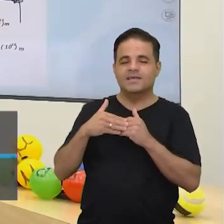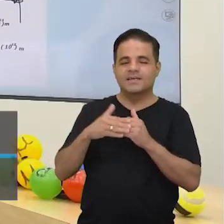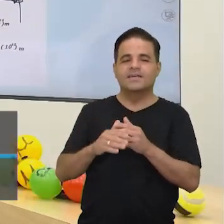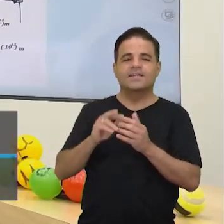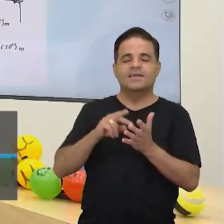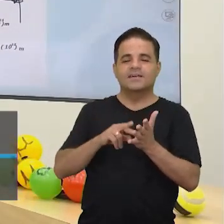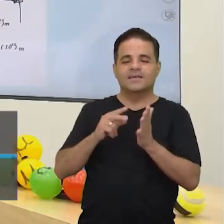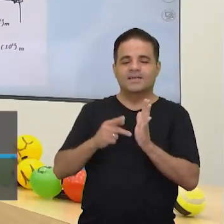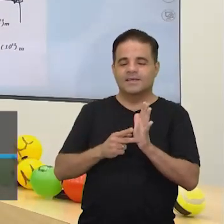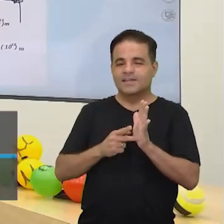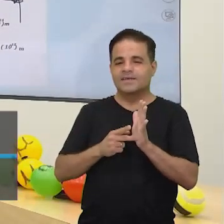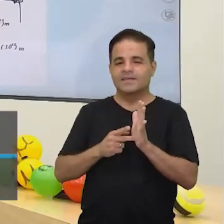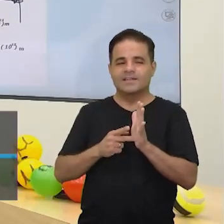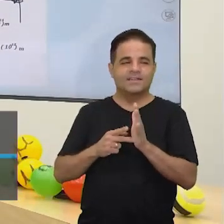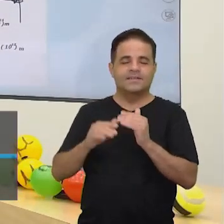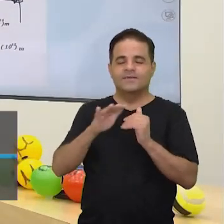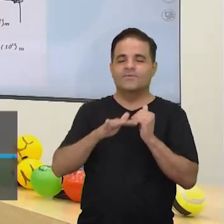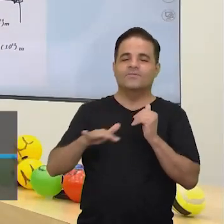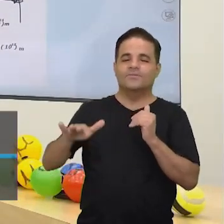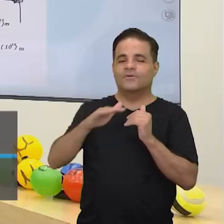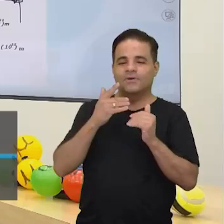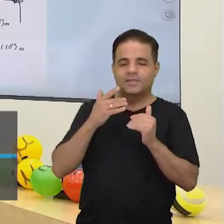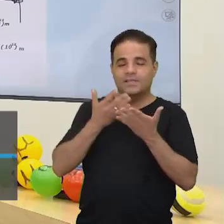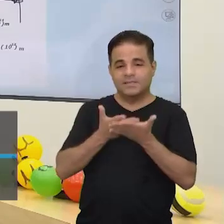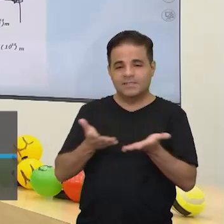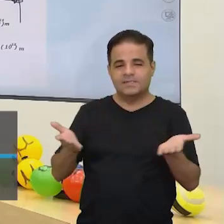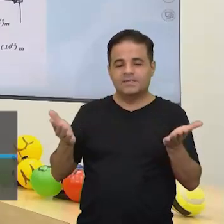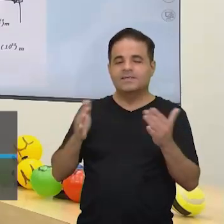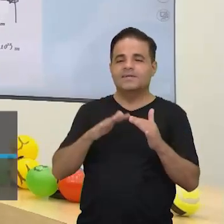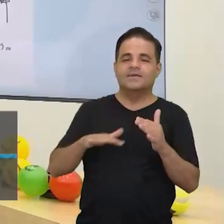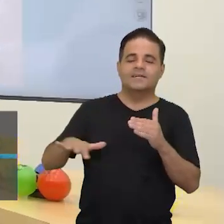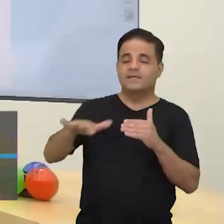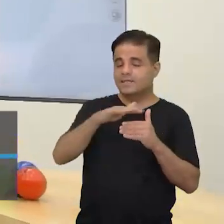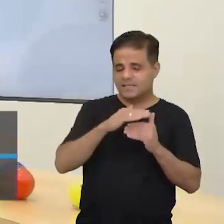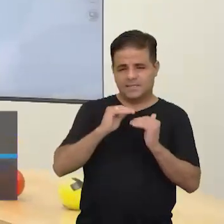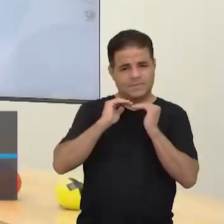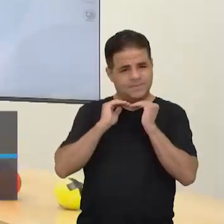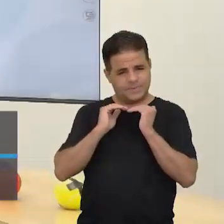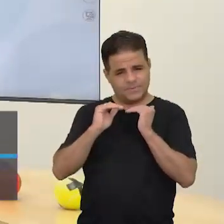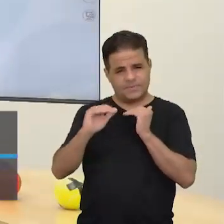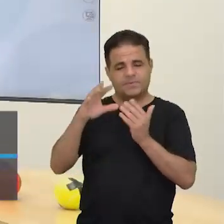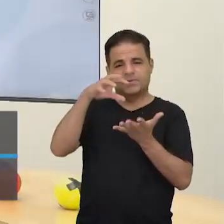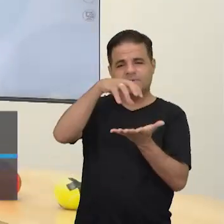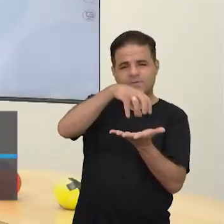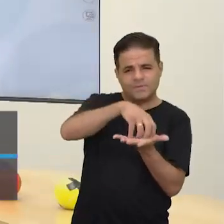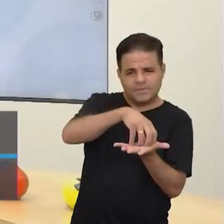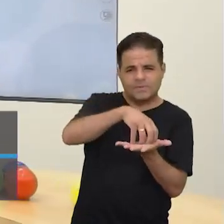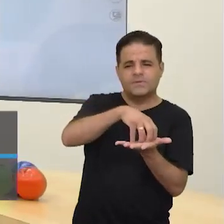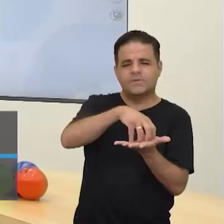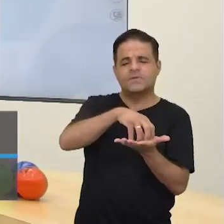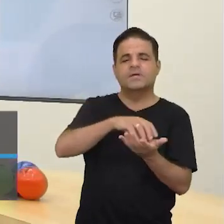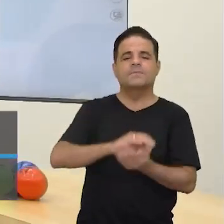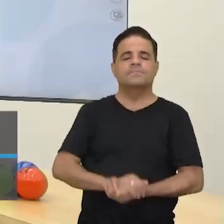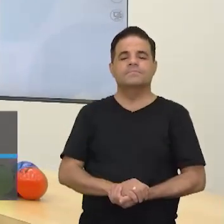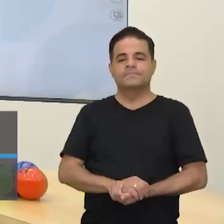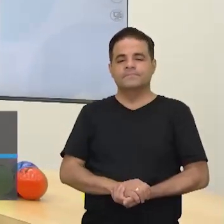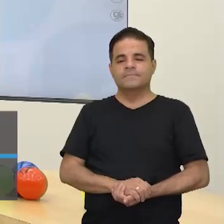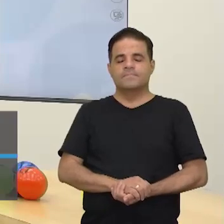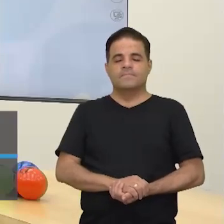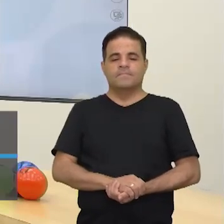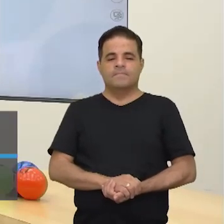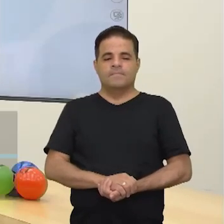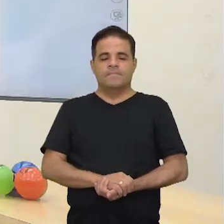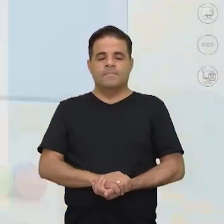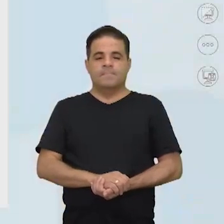verificado com o estudo das partículas elementares e com o estudo do quê? Da estabilidade nuclear. Beleza, pessoal? E aí tem aí,